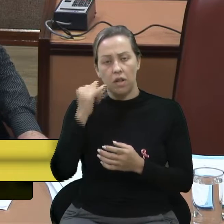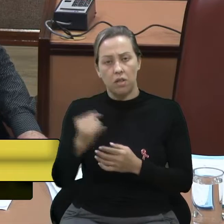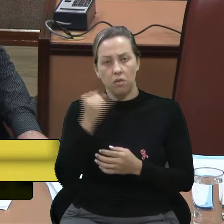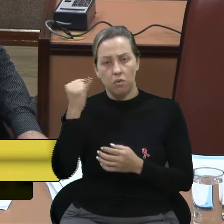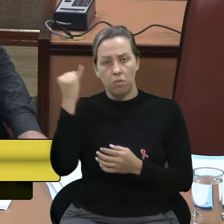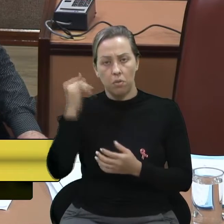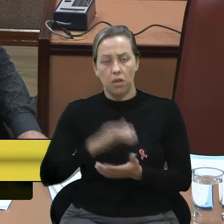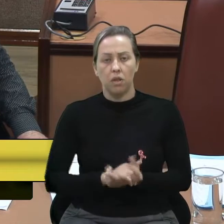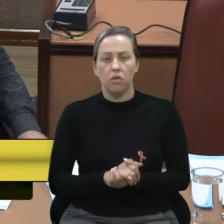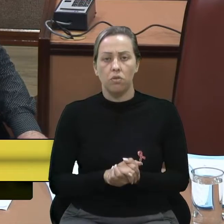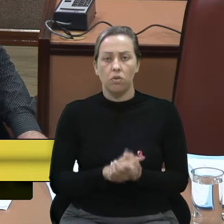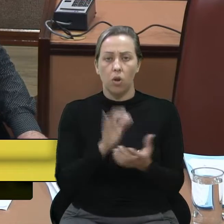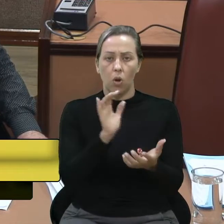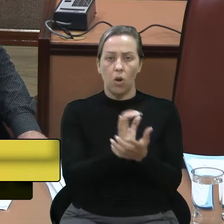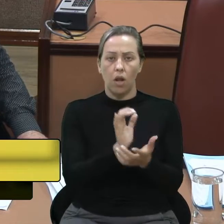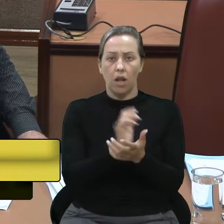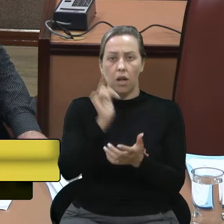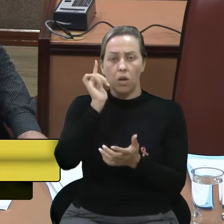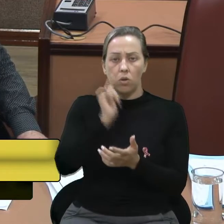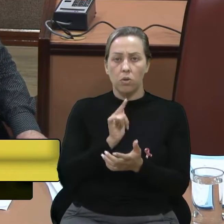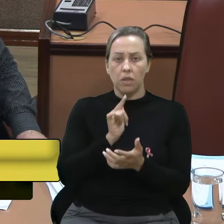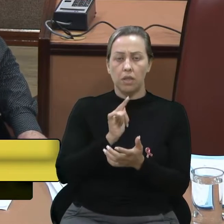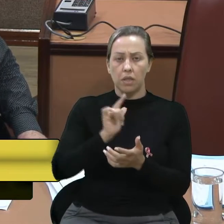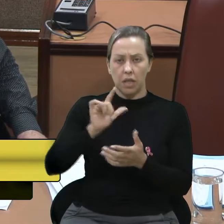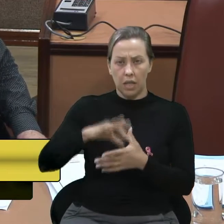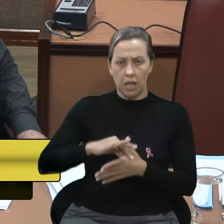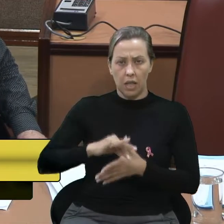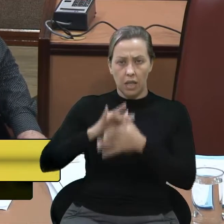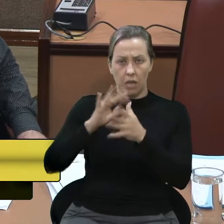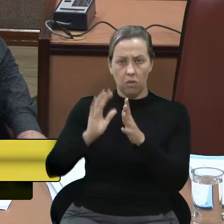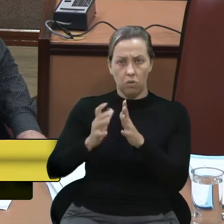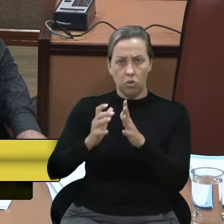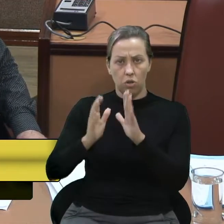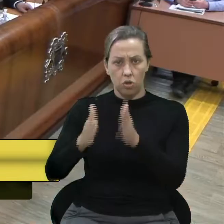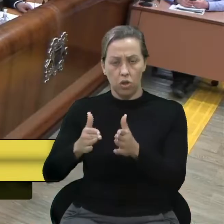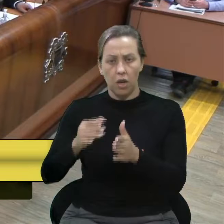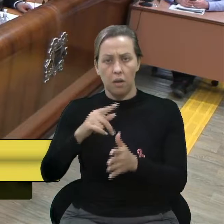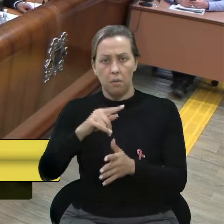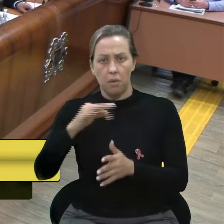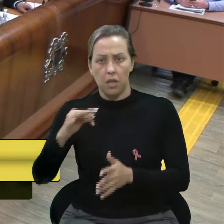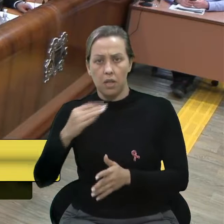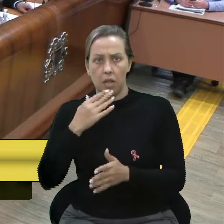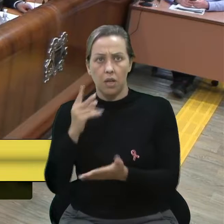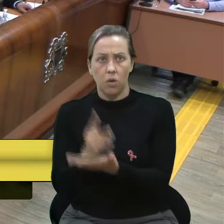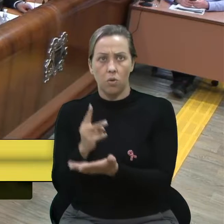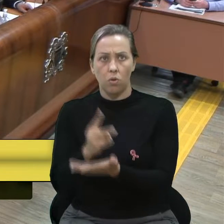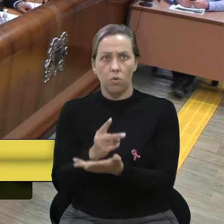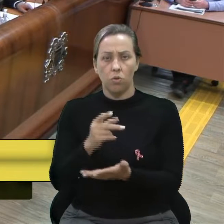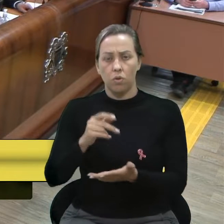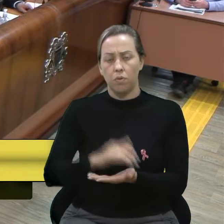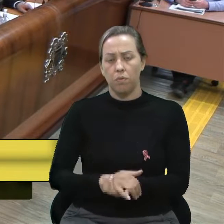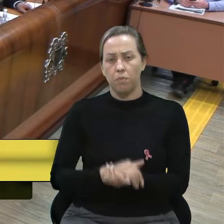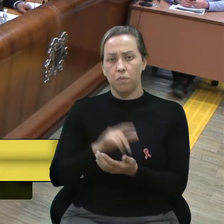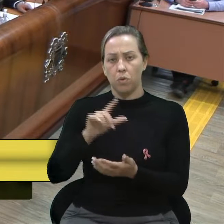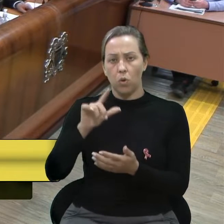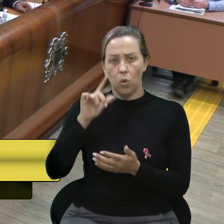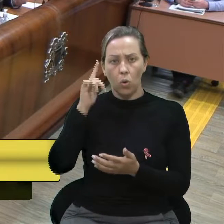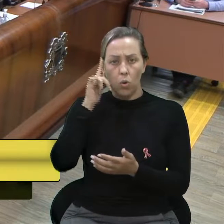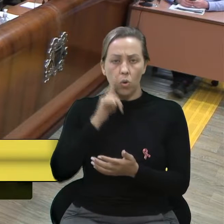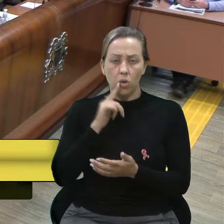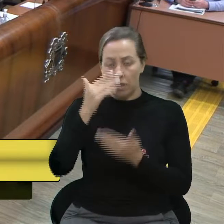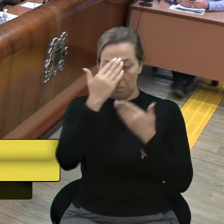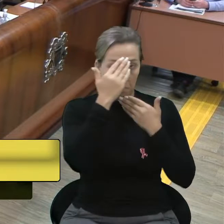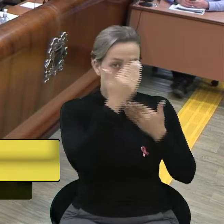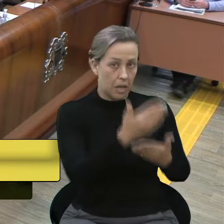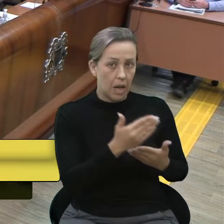importantes. Colega Lucas, então está em declaração de líder, já a bancada do PT, permanece Lucas com a palavra.